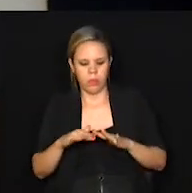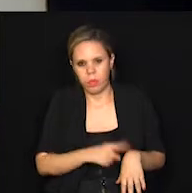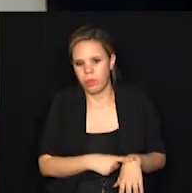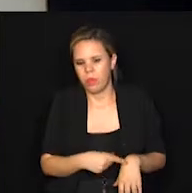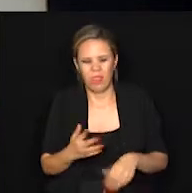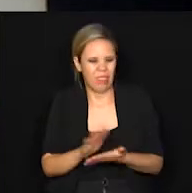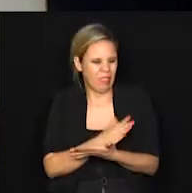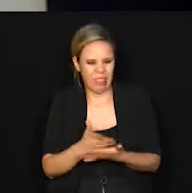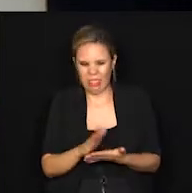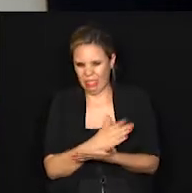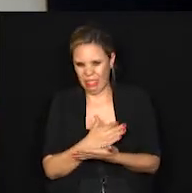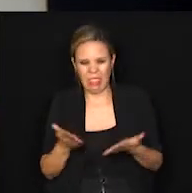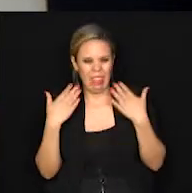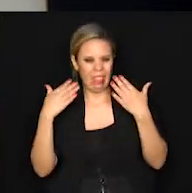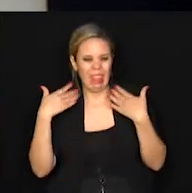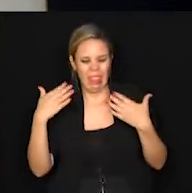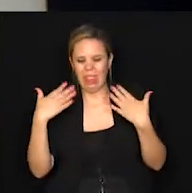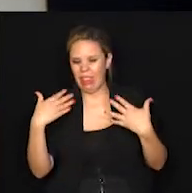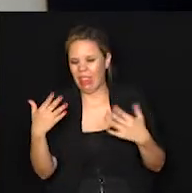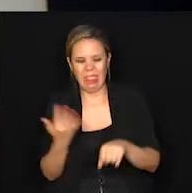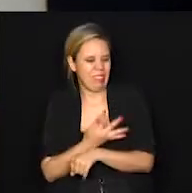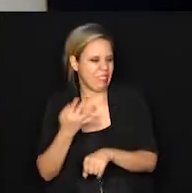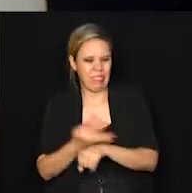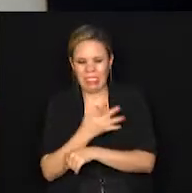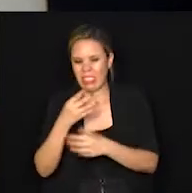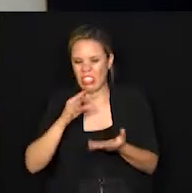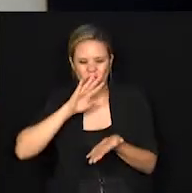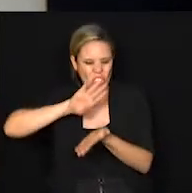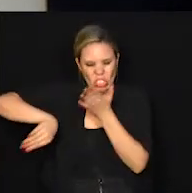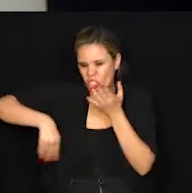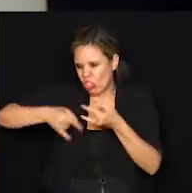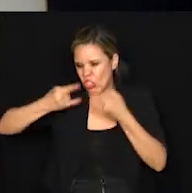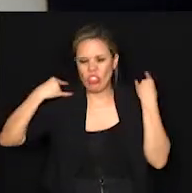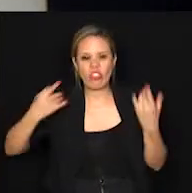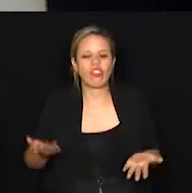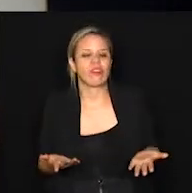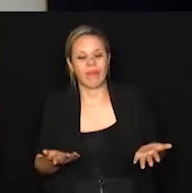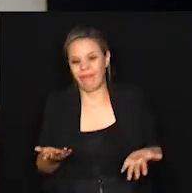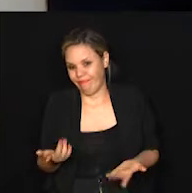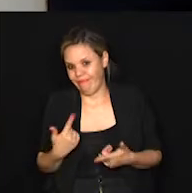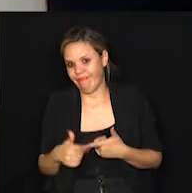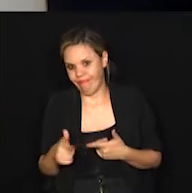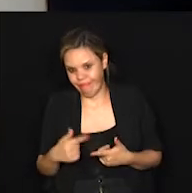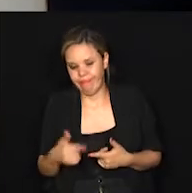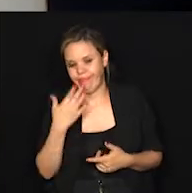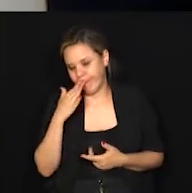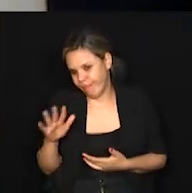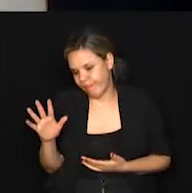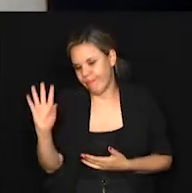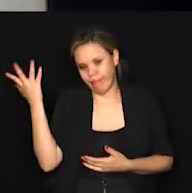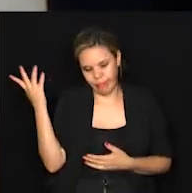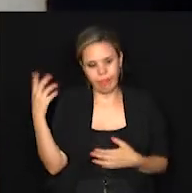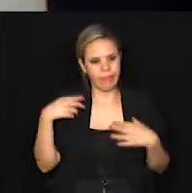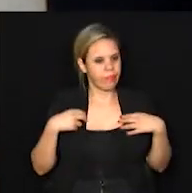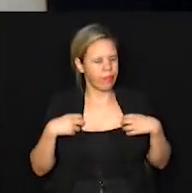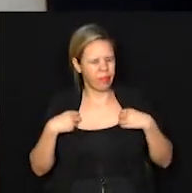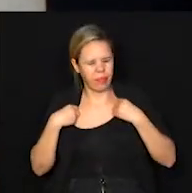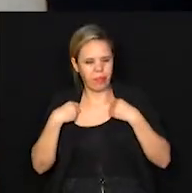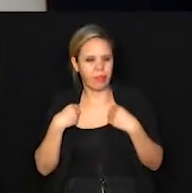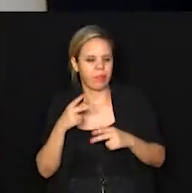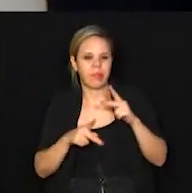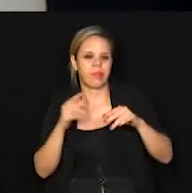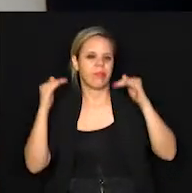é saber que as escolas públicas não têm condições e não têm estrutura para receber essas crianças